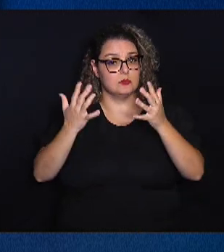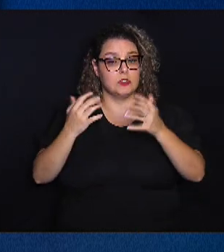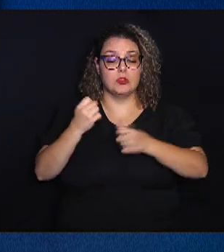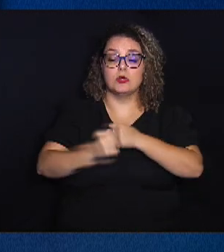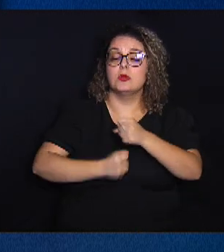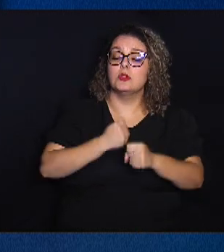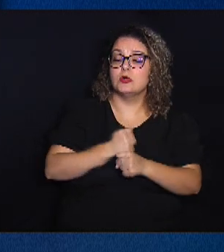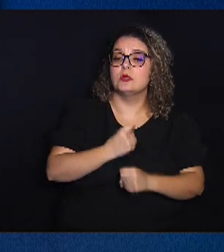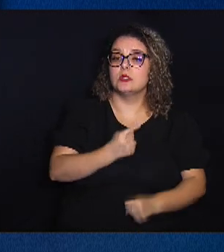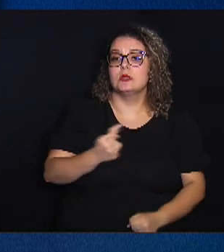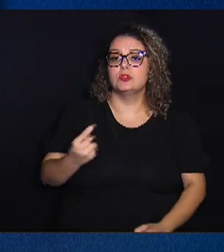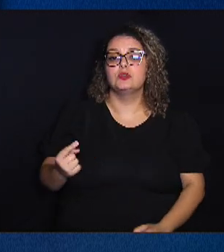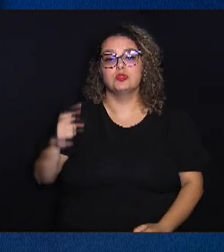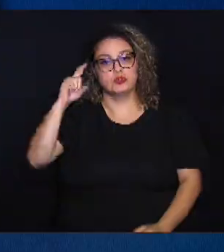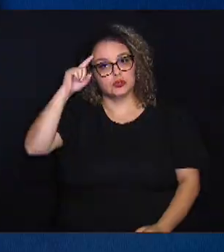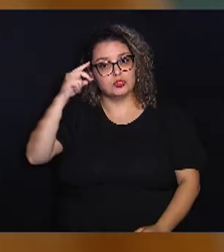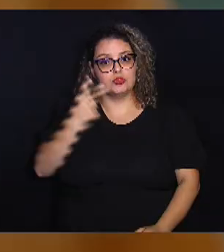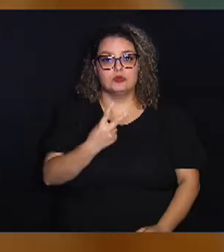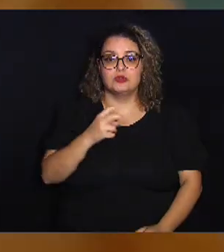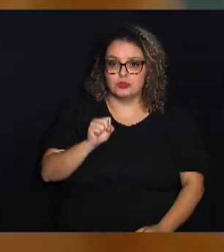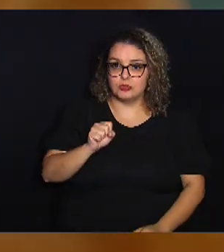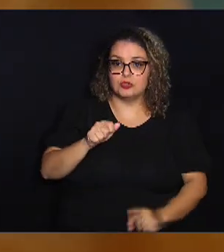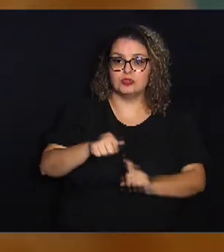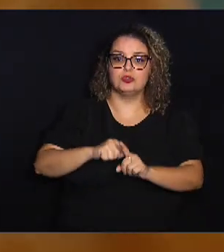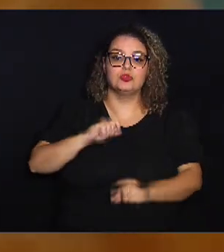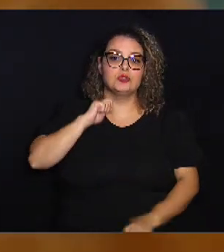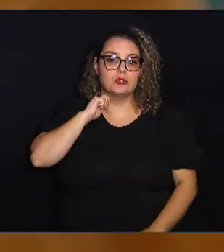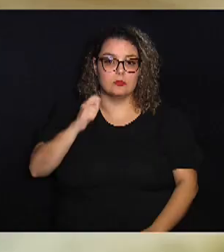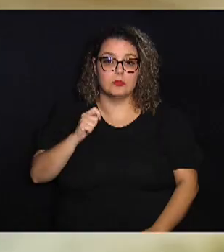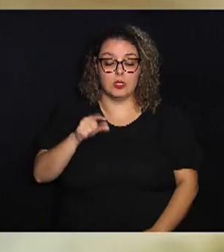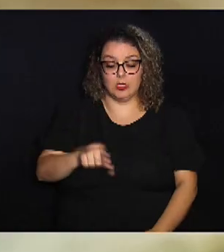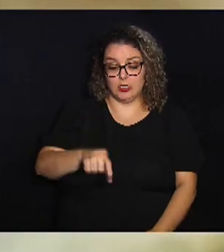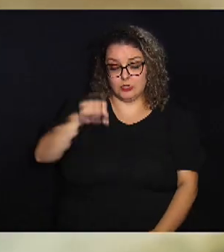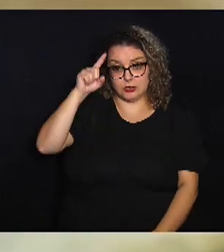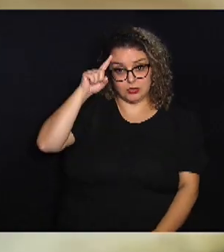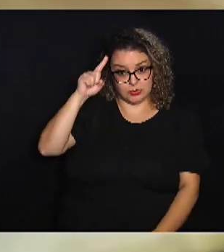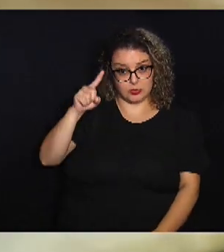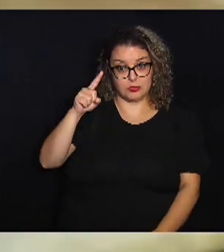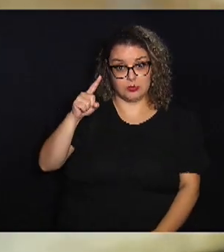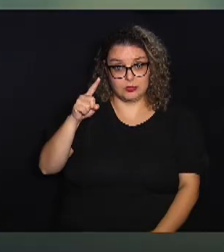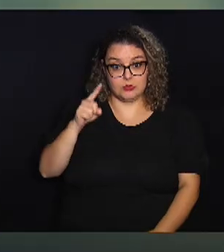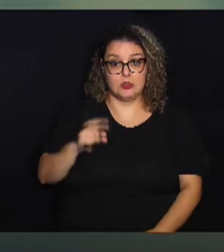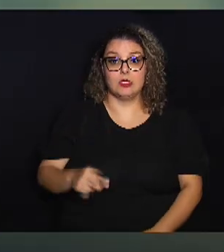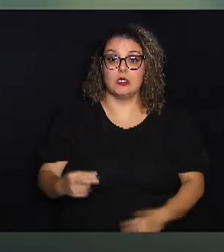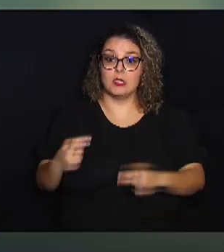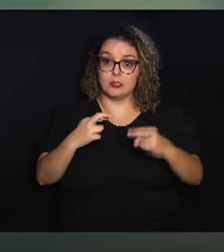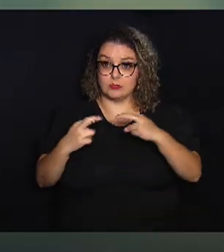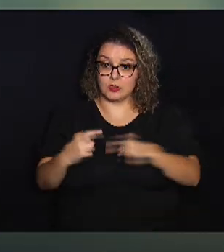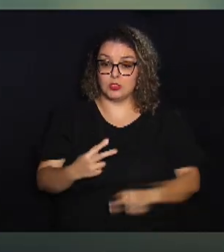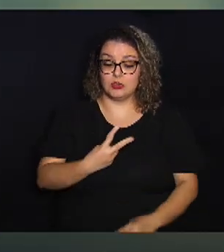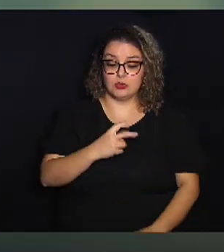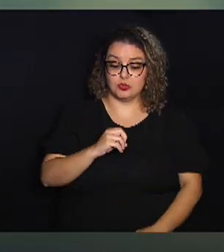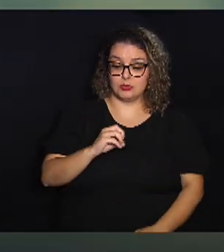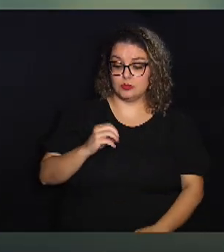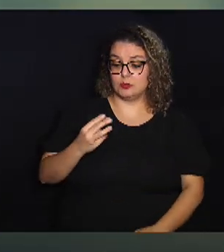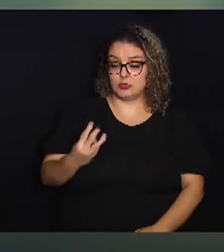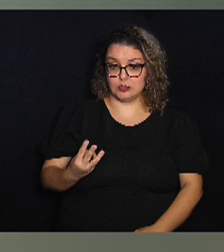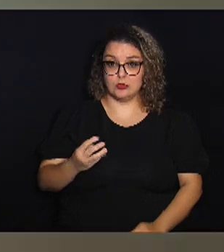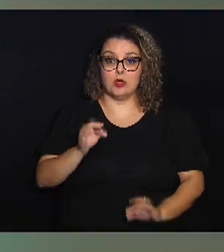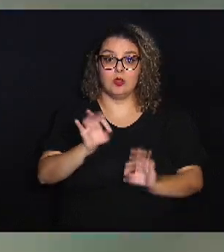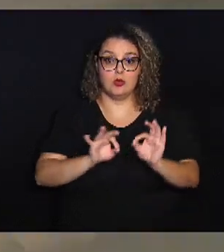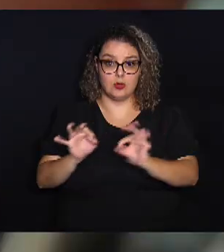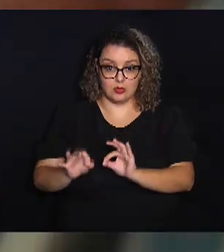anualmente no dia 28 de abril. A escolha da data leva-se em conta que, em 2003, a